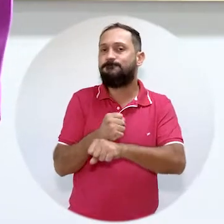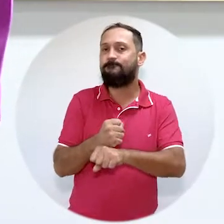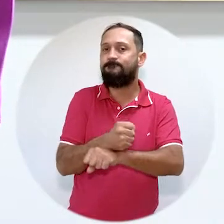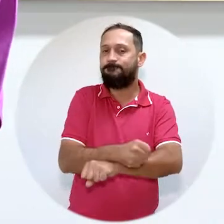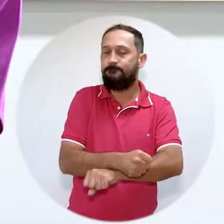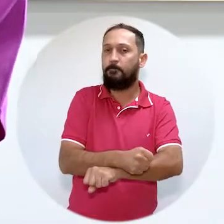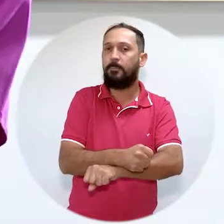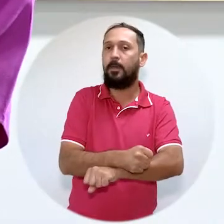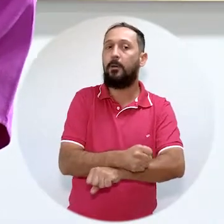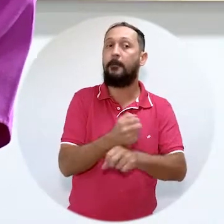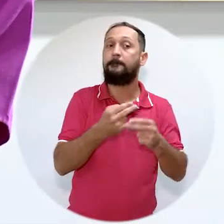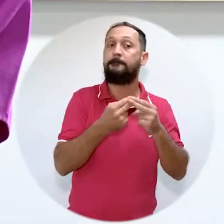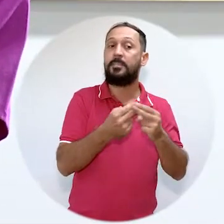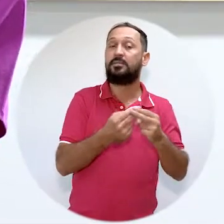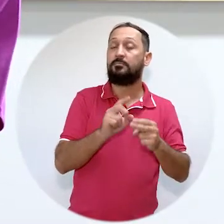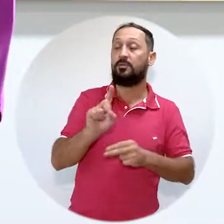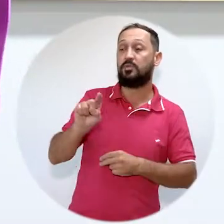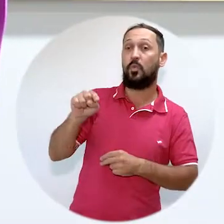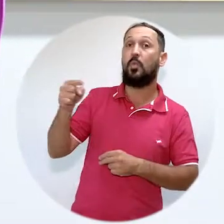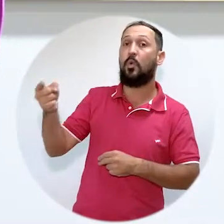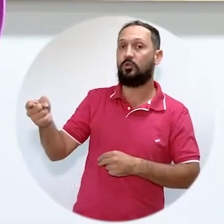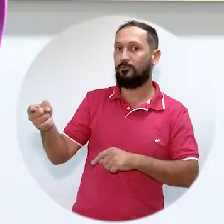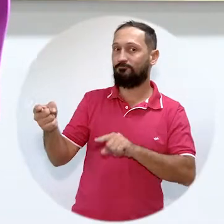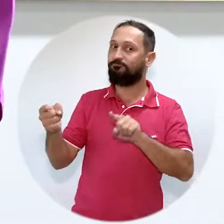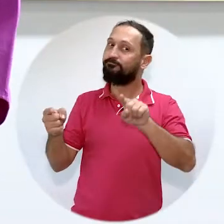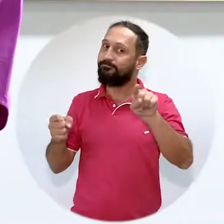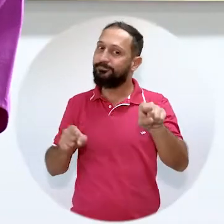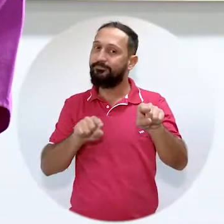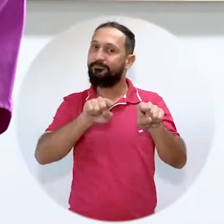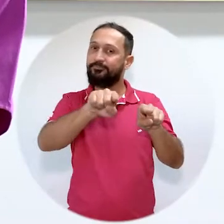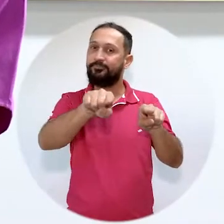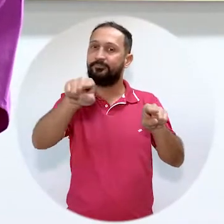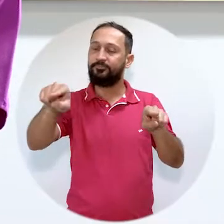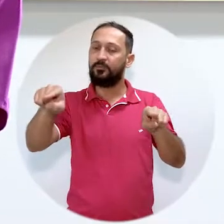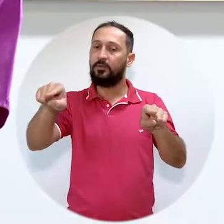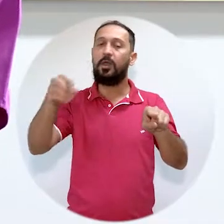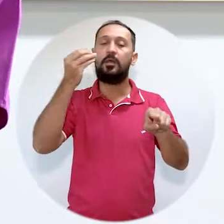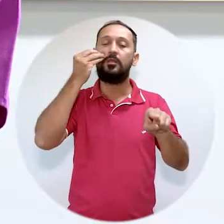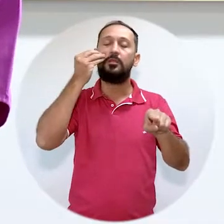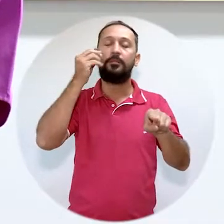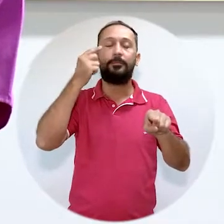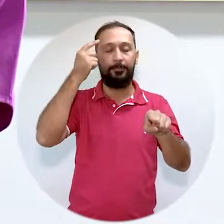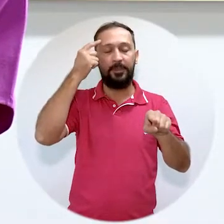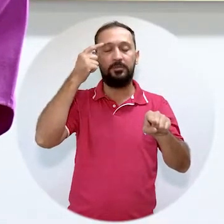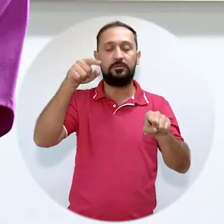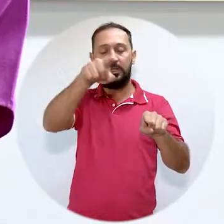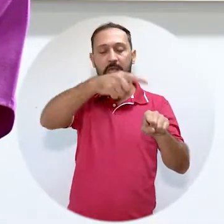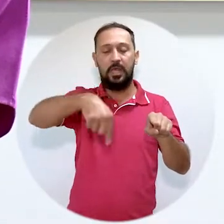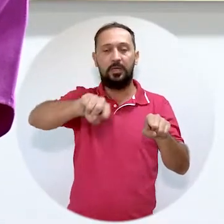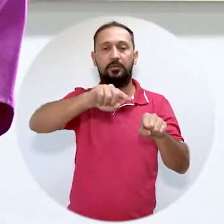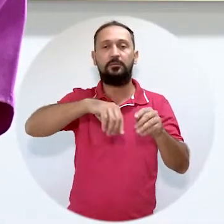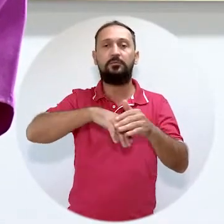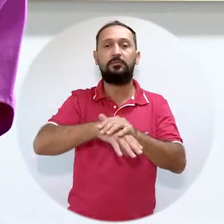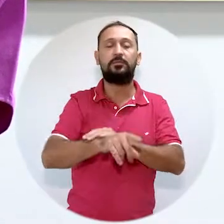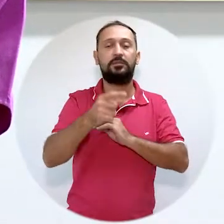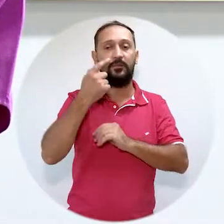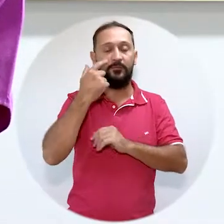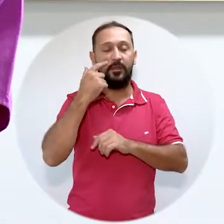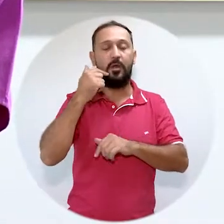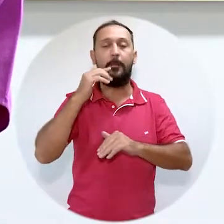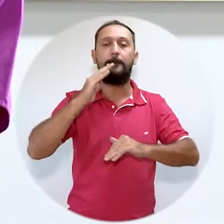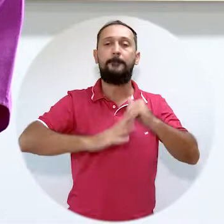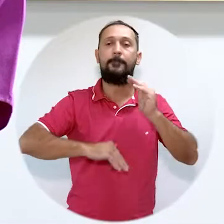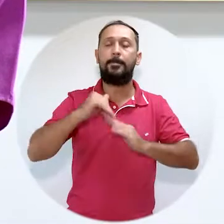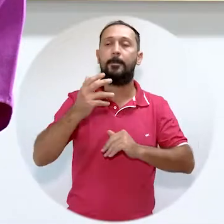esforço muito para ter paciência também com o próximo, né? Porque eu tento entender que a pessoa, às vezes, você vê